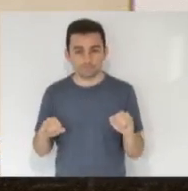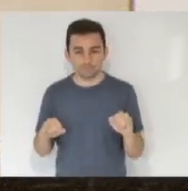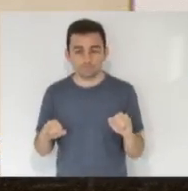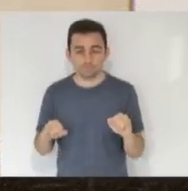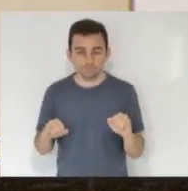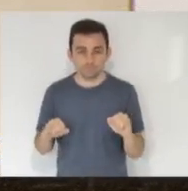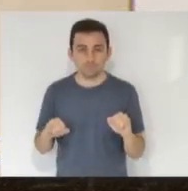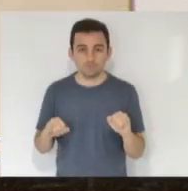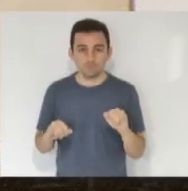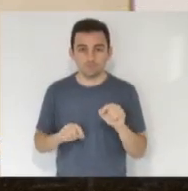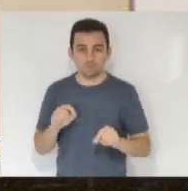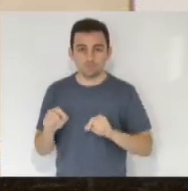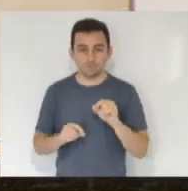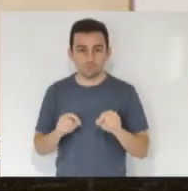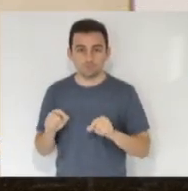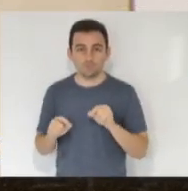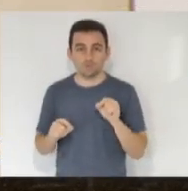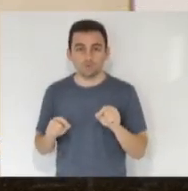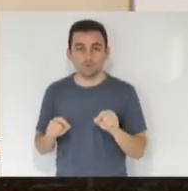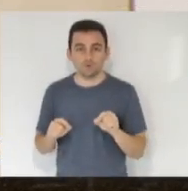realização da